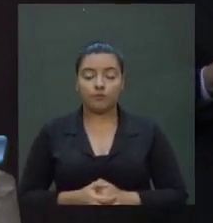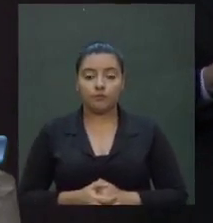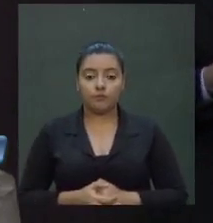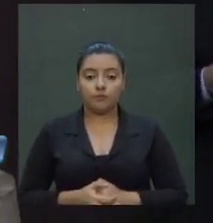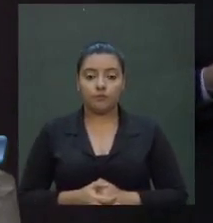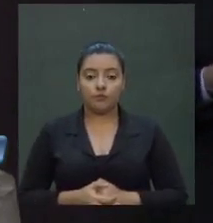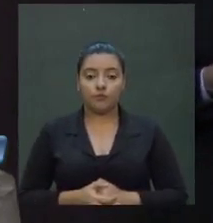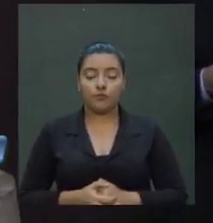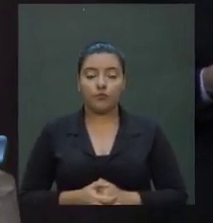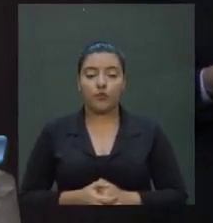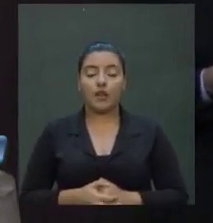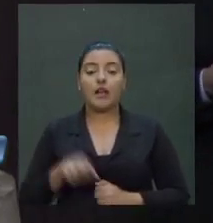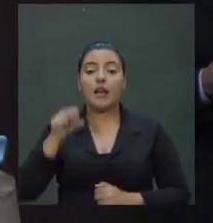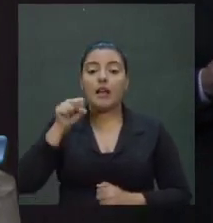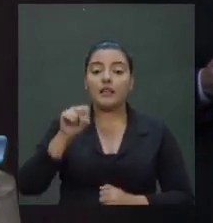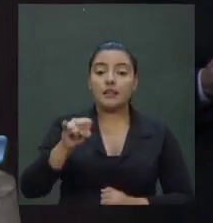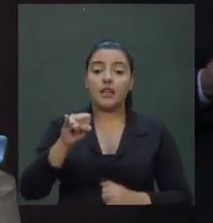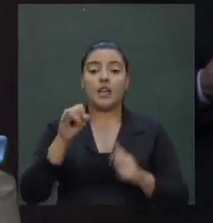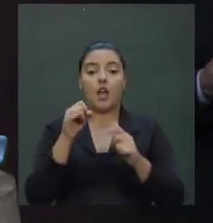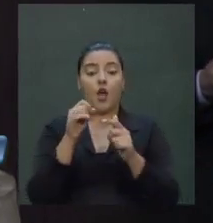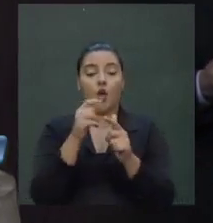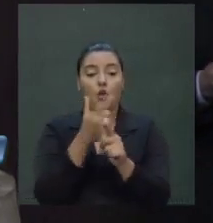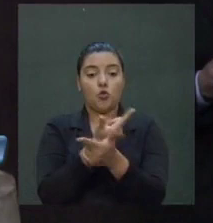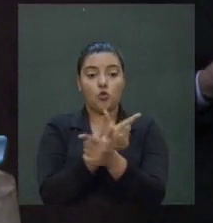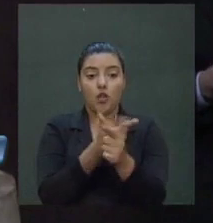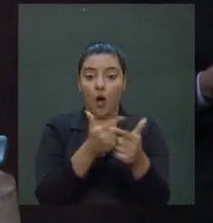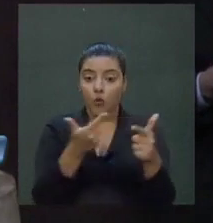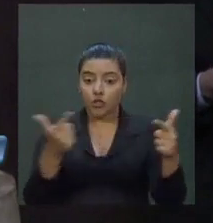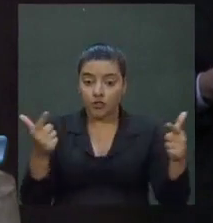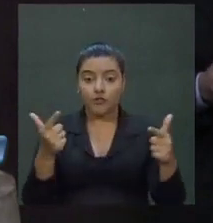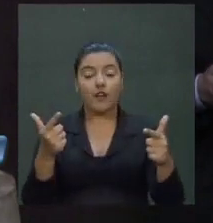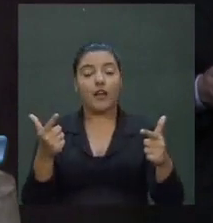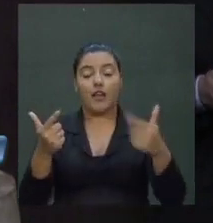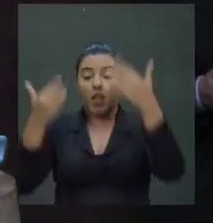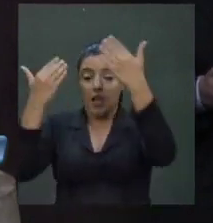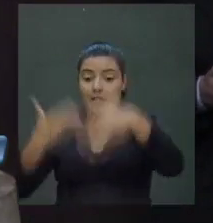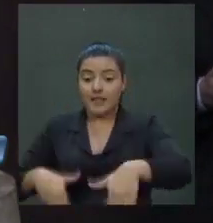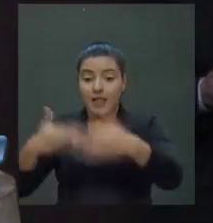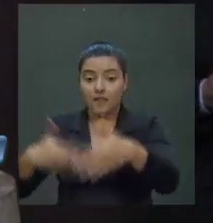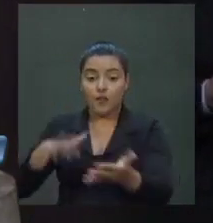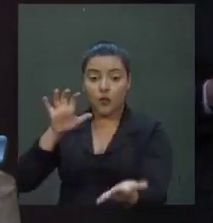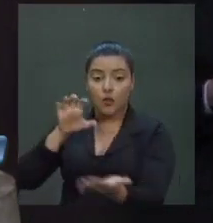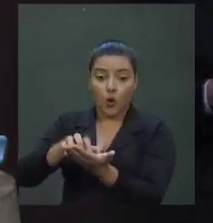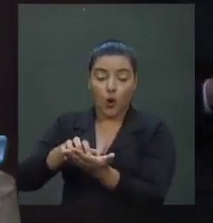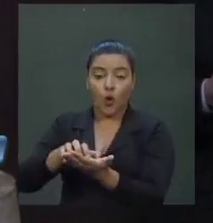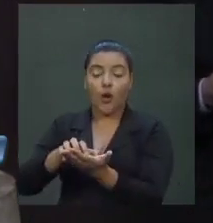excepcionalmente, não havendo na respectiva unidade de lotação servidor